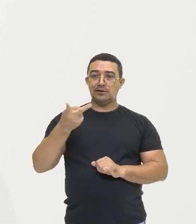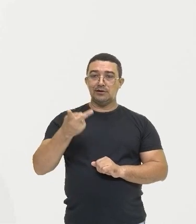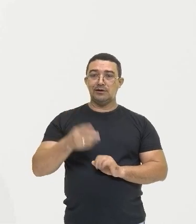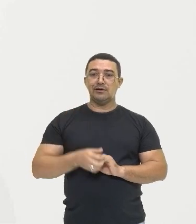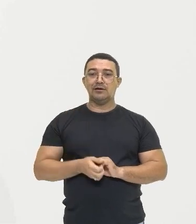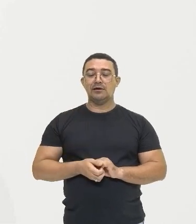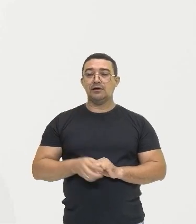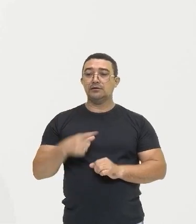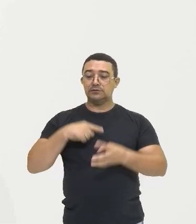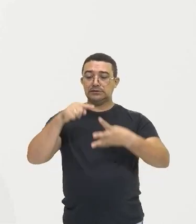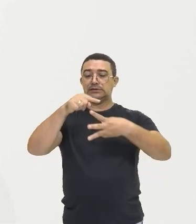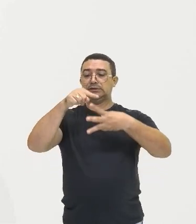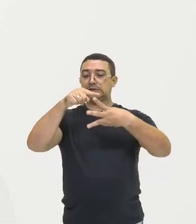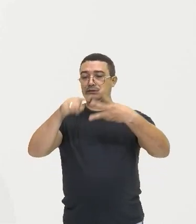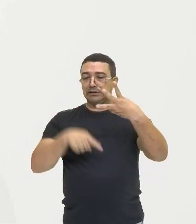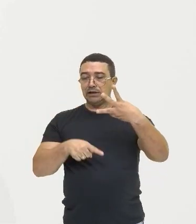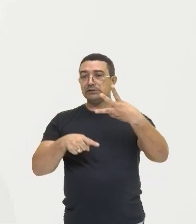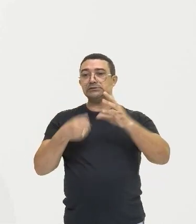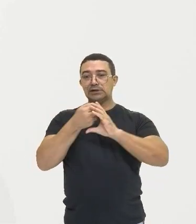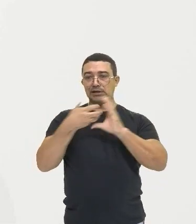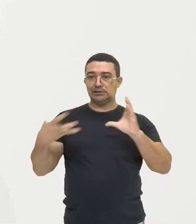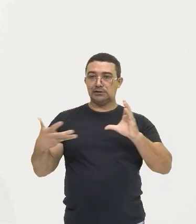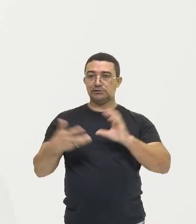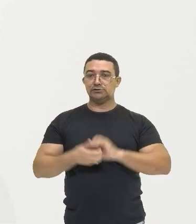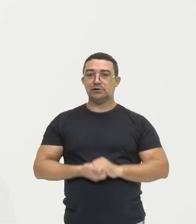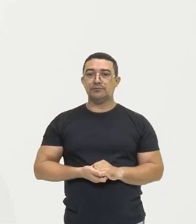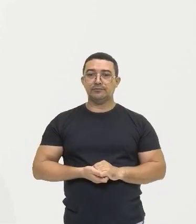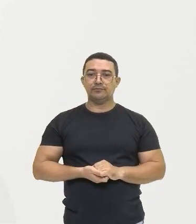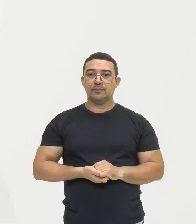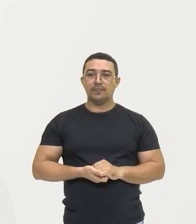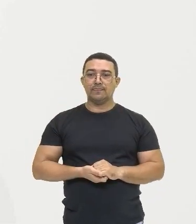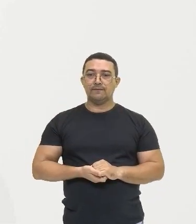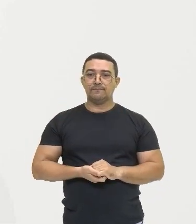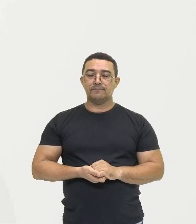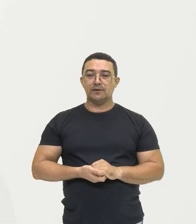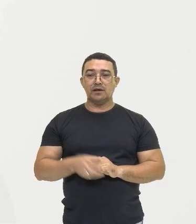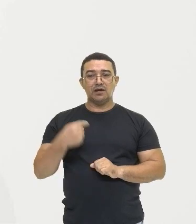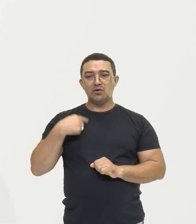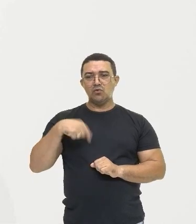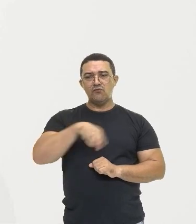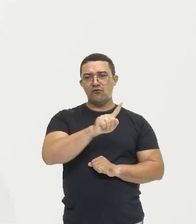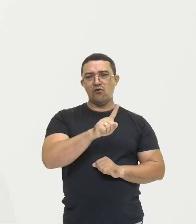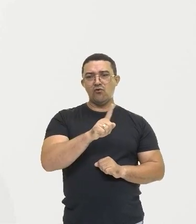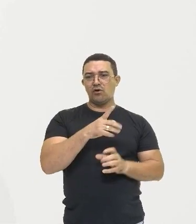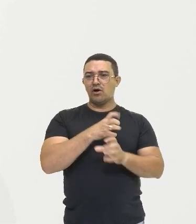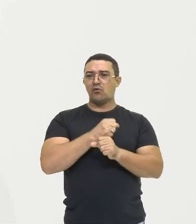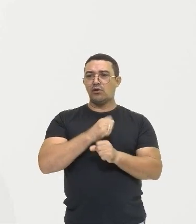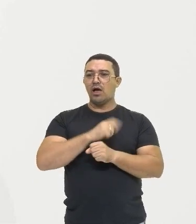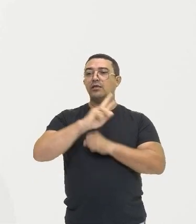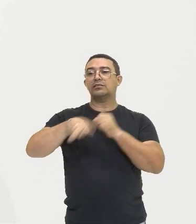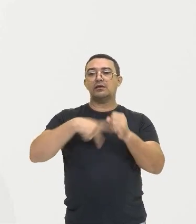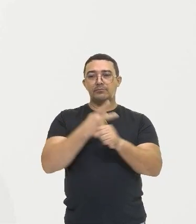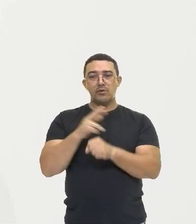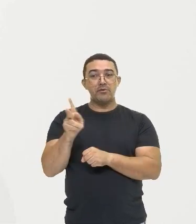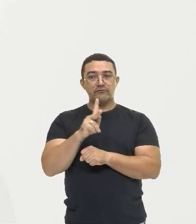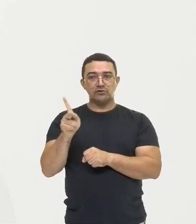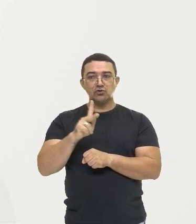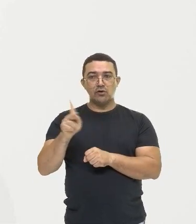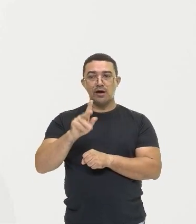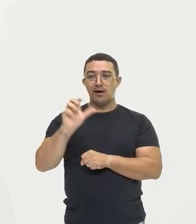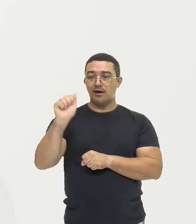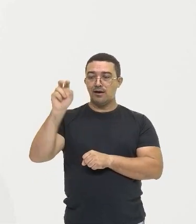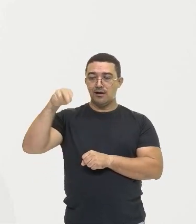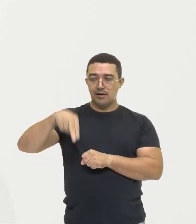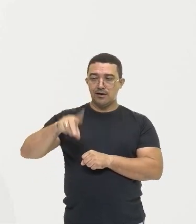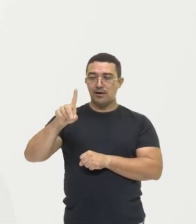consideração 3 principais fatores. Olha, eu não vou entrar no mérito do cálculo, porque a professora Andresa vai tratar disso, tá bom? Mas